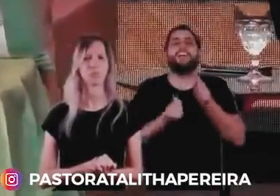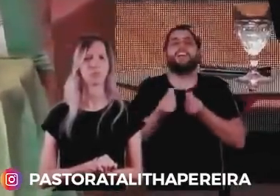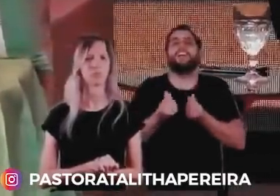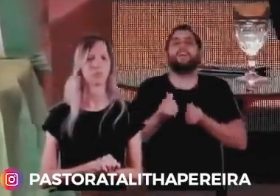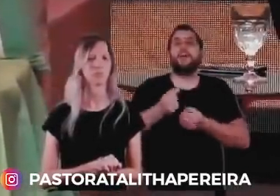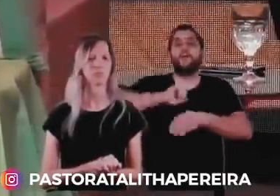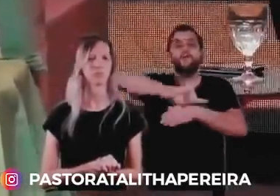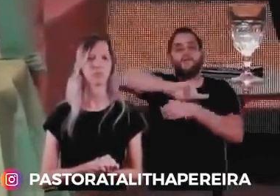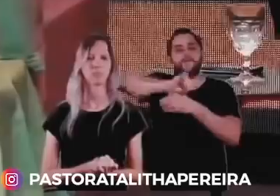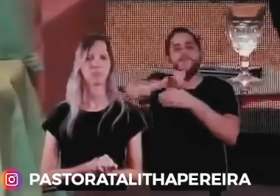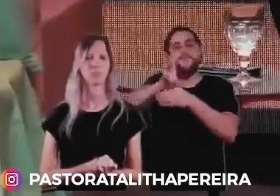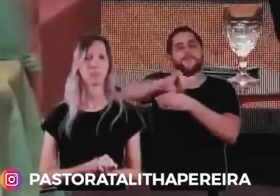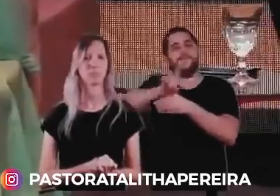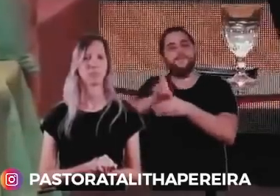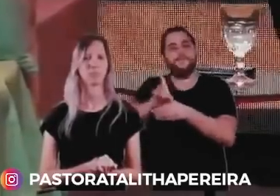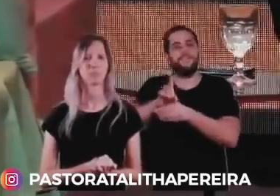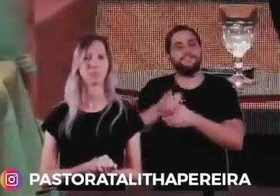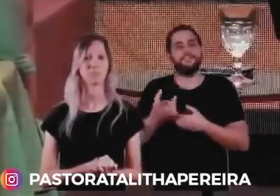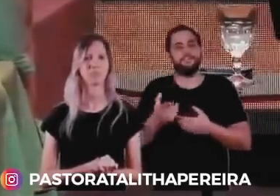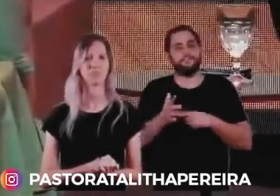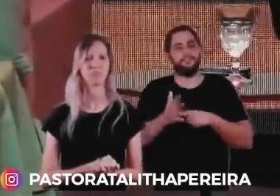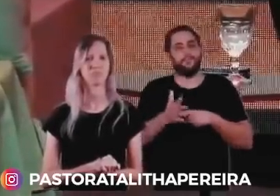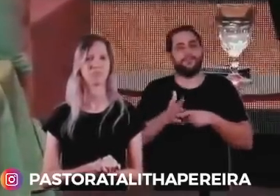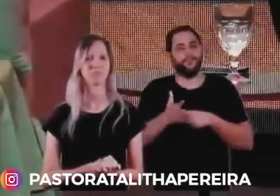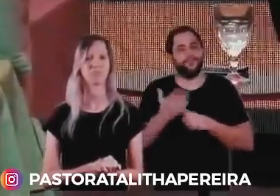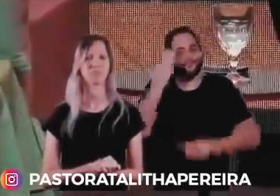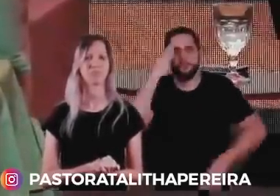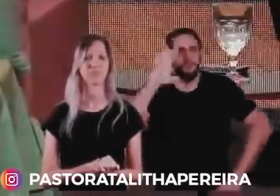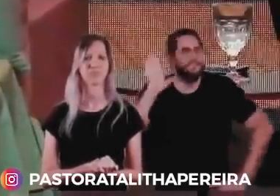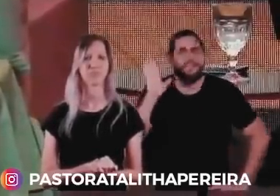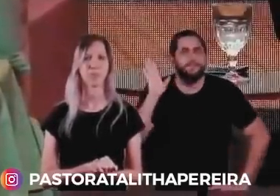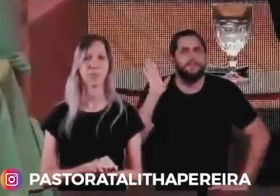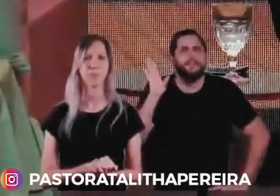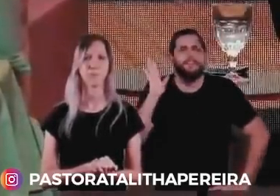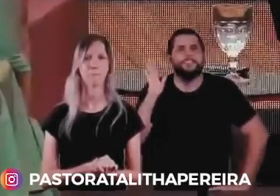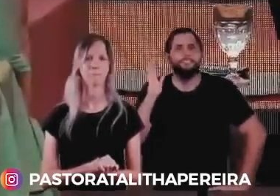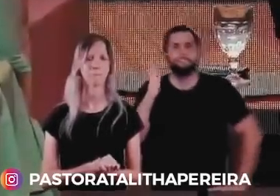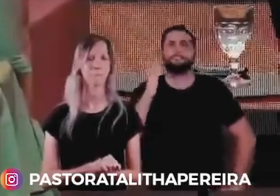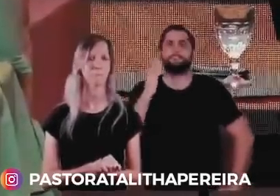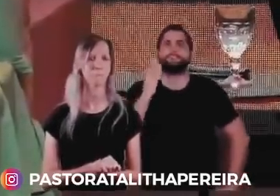qual é a potência do motor. Não sabe se tem...